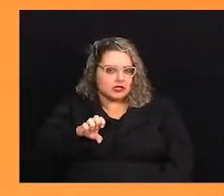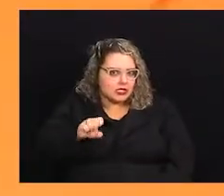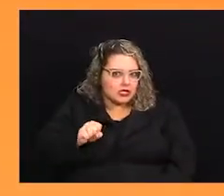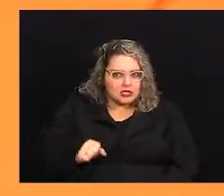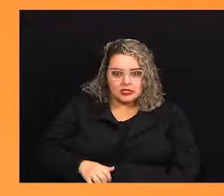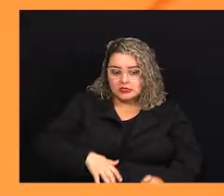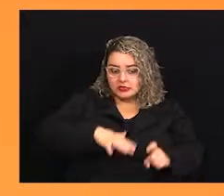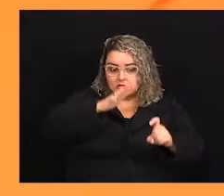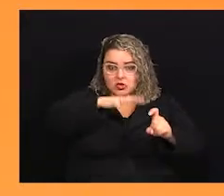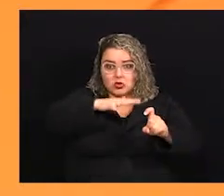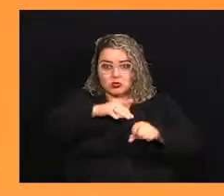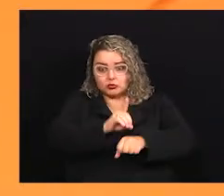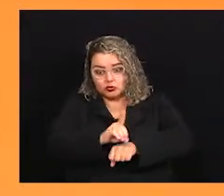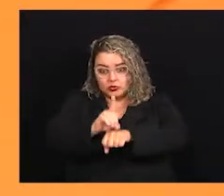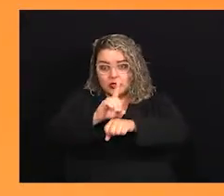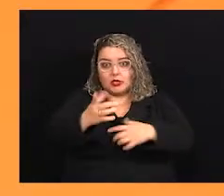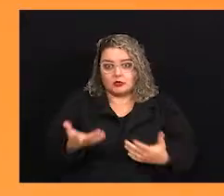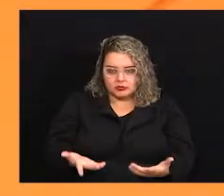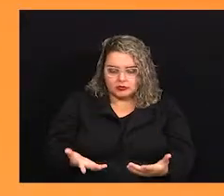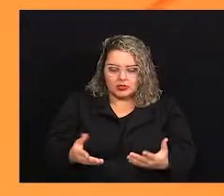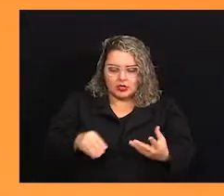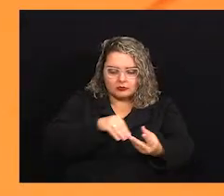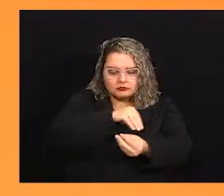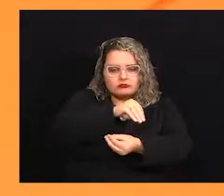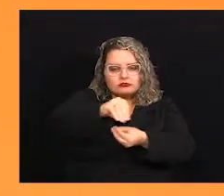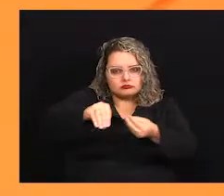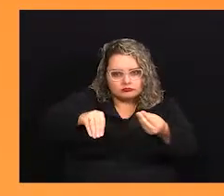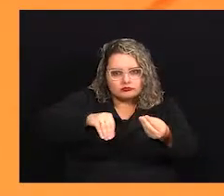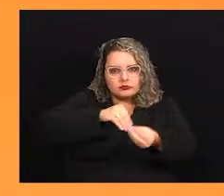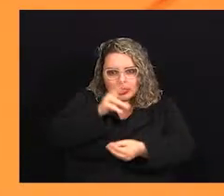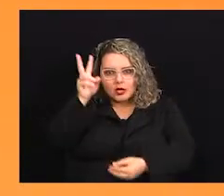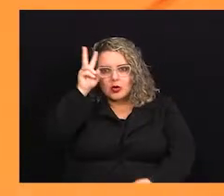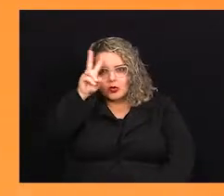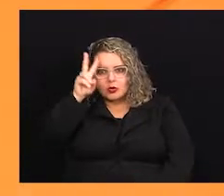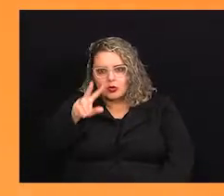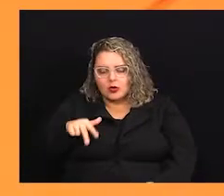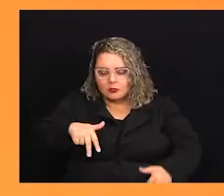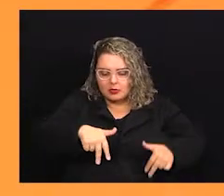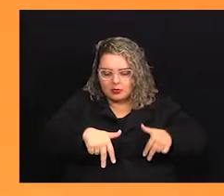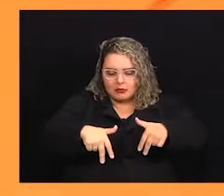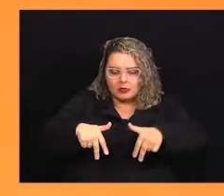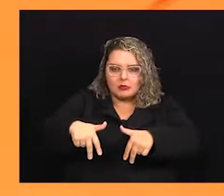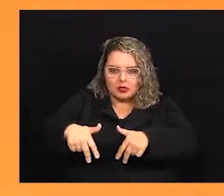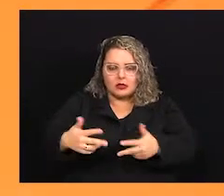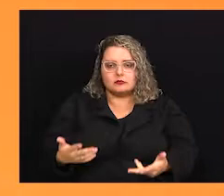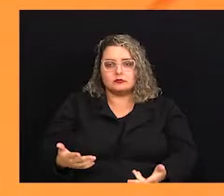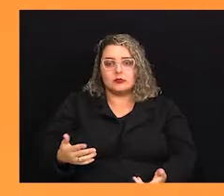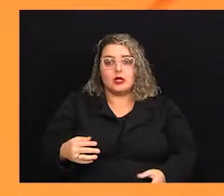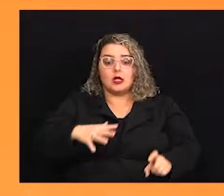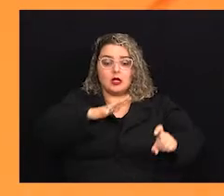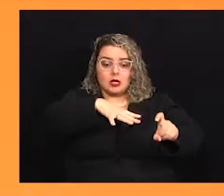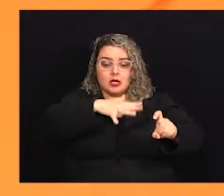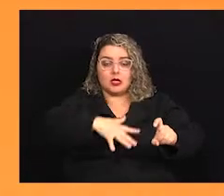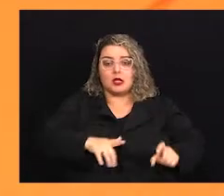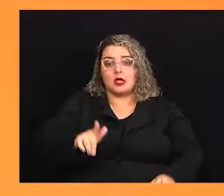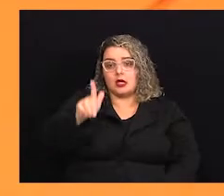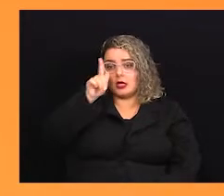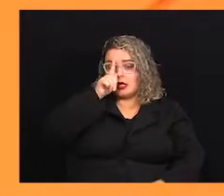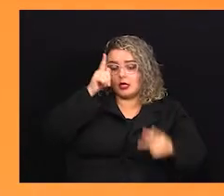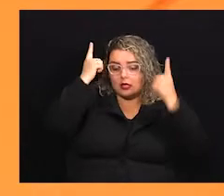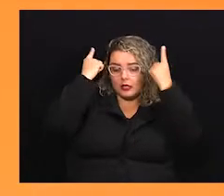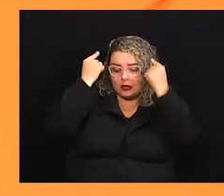os deuses, tal, eles de alguma maneira se misturam com a história dos personagens, né? Na mitologia